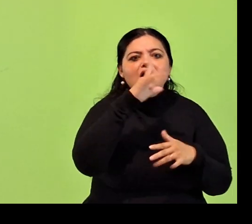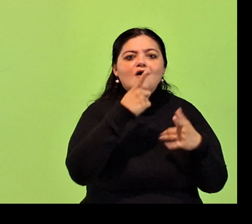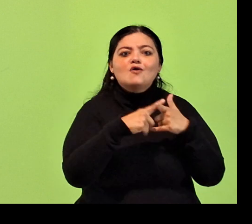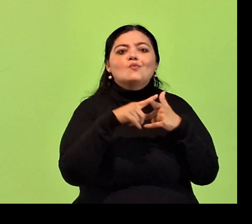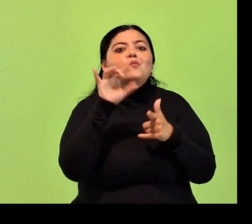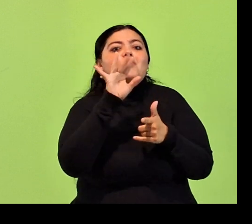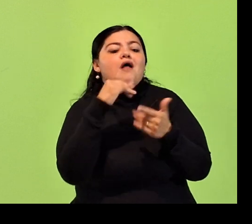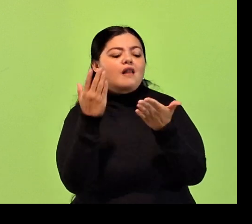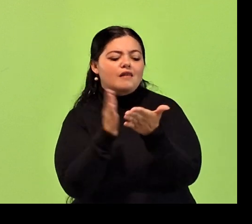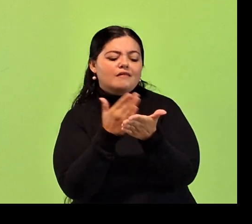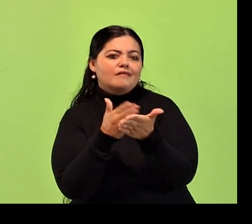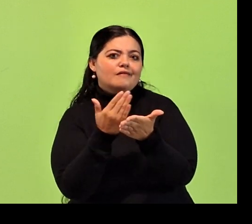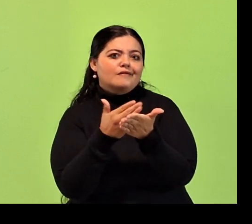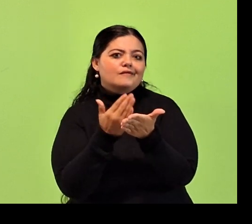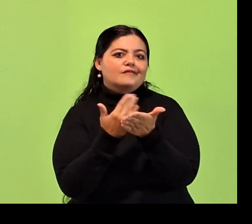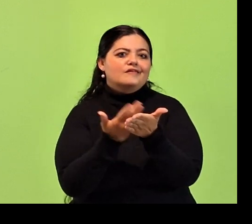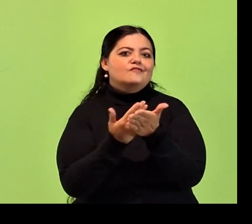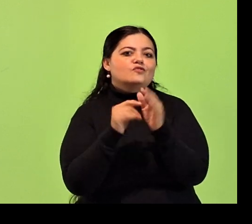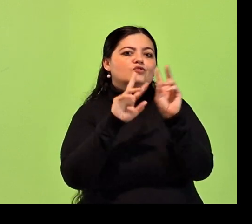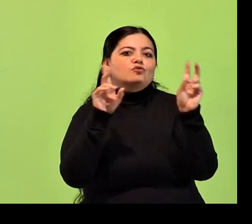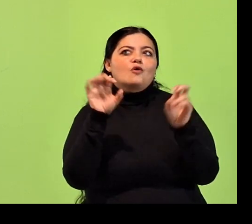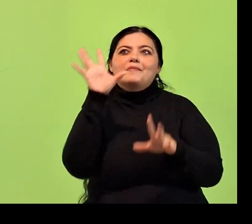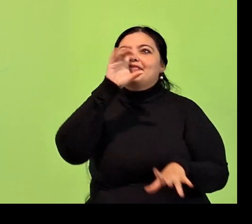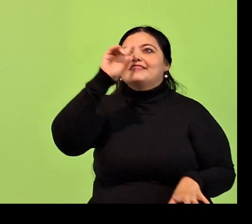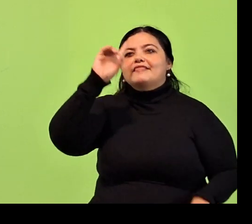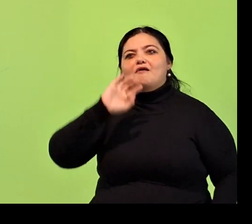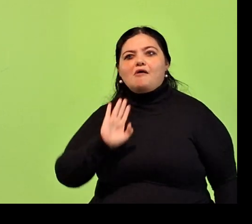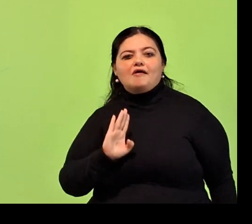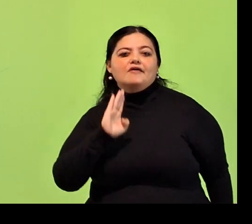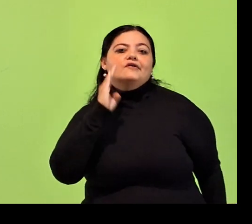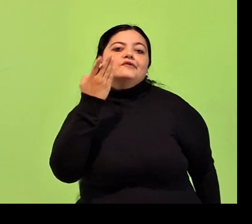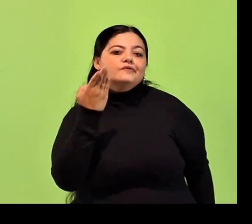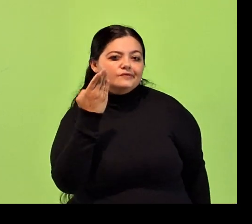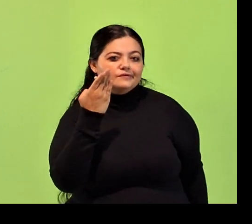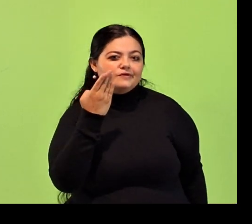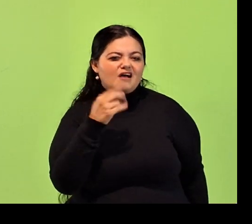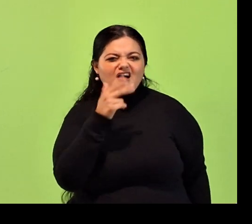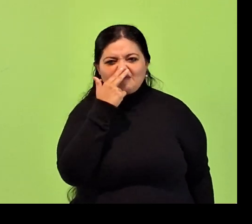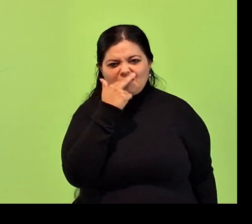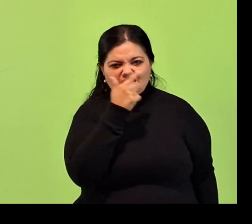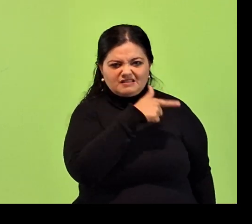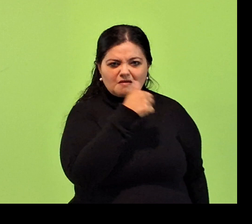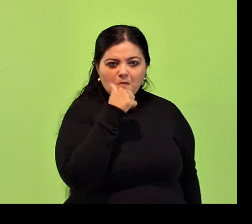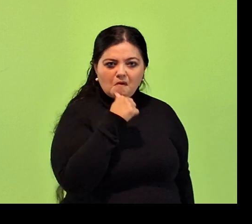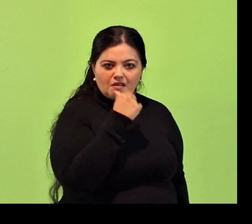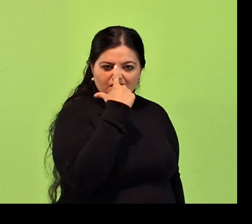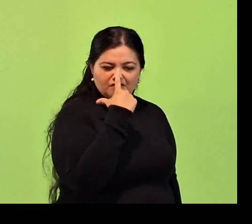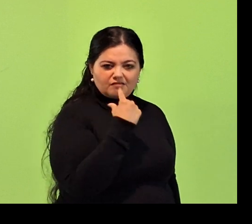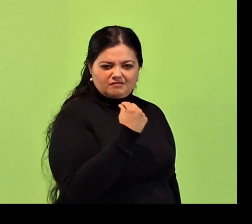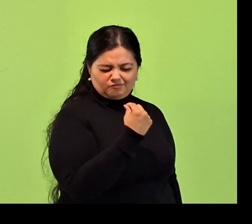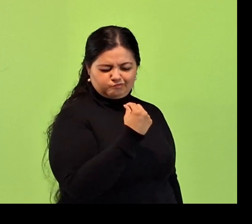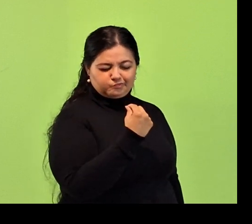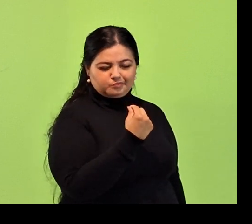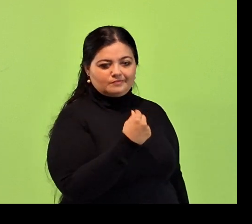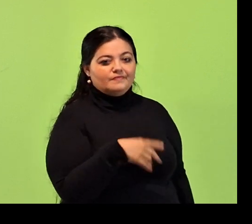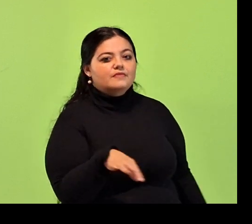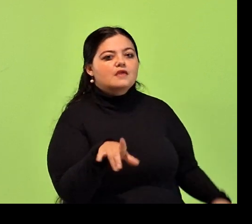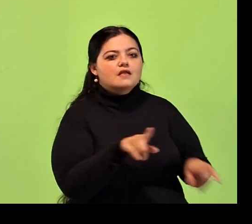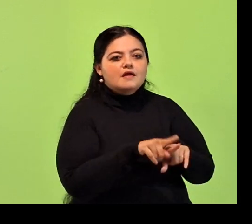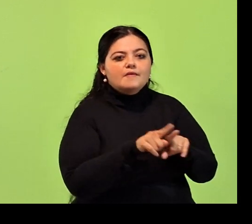livro chamado Deus, a Grande Farsa, ela seria uma bruxa e ensinaria os